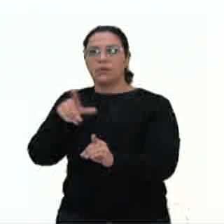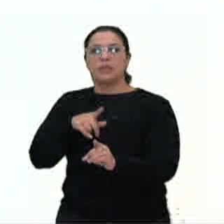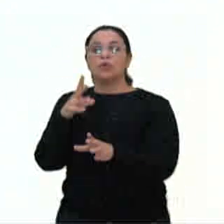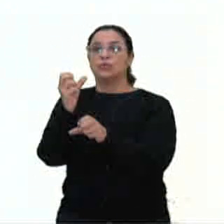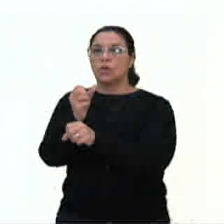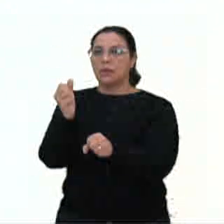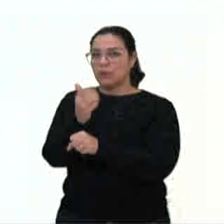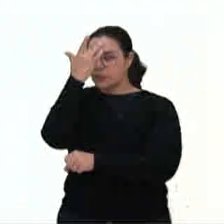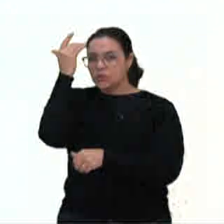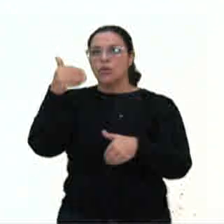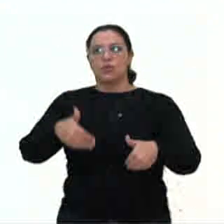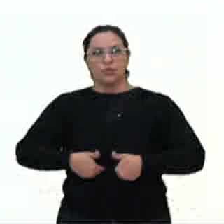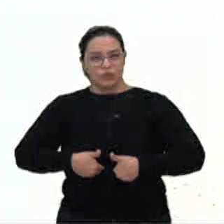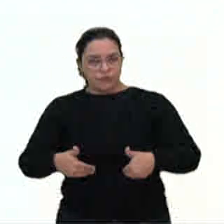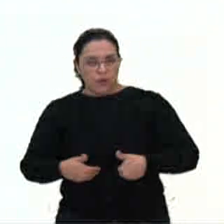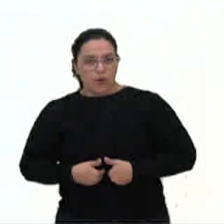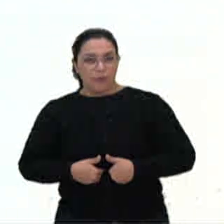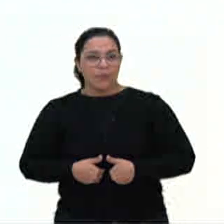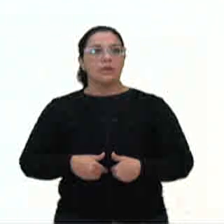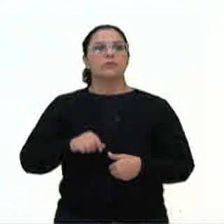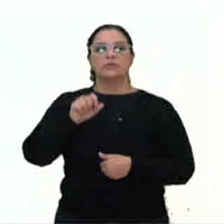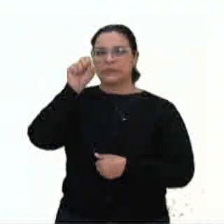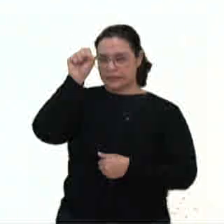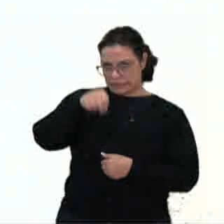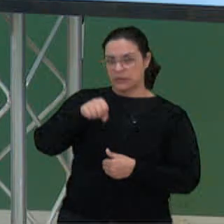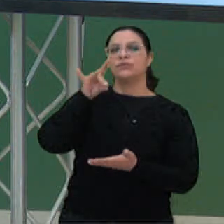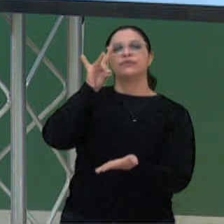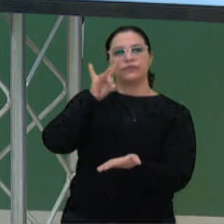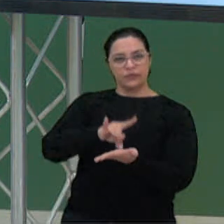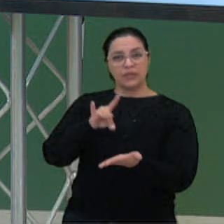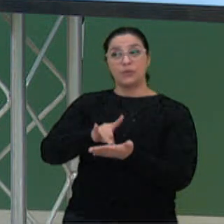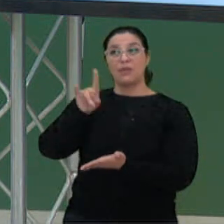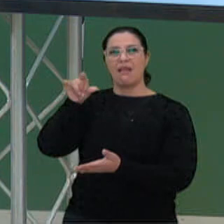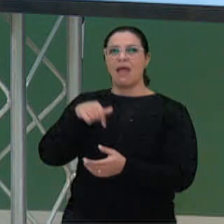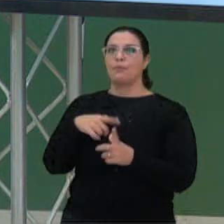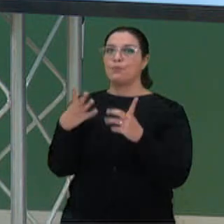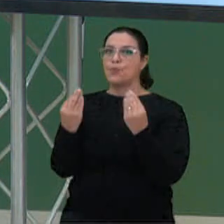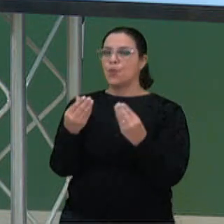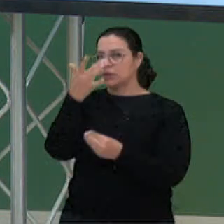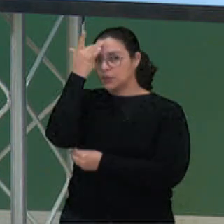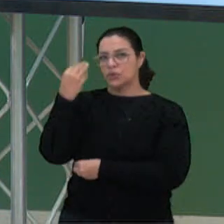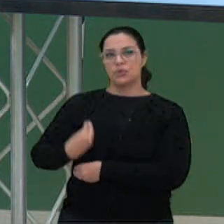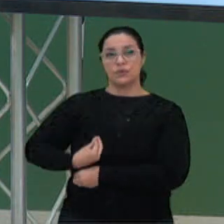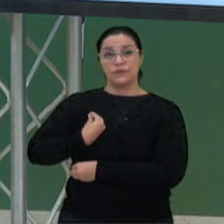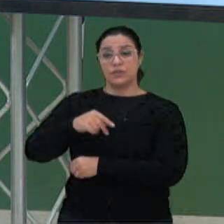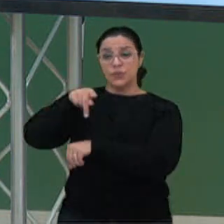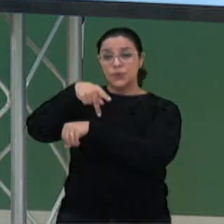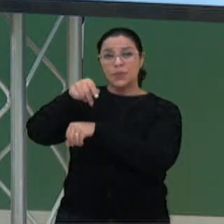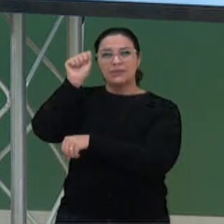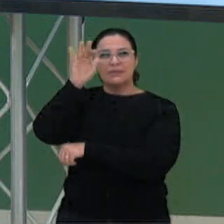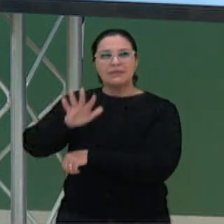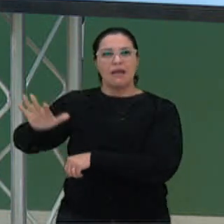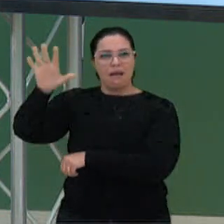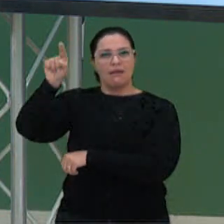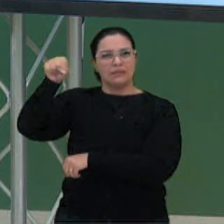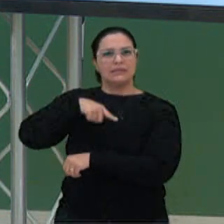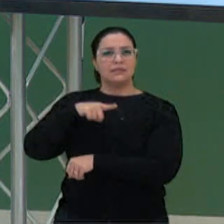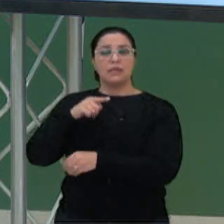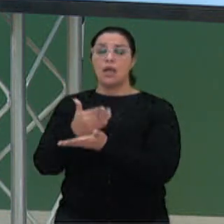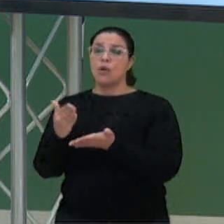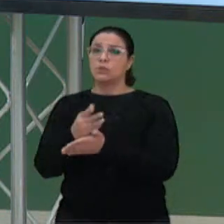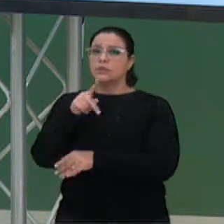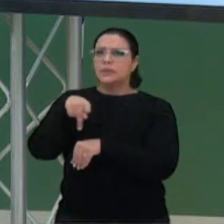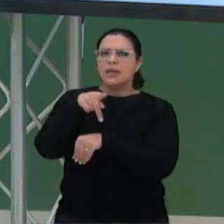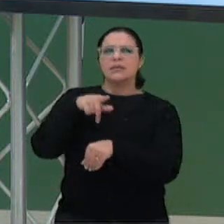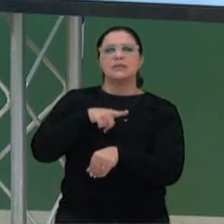de pessoas com fome, até por apresentar uma população absoluta bastante elevada e os países asiáticos serem aqueles